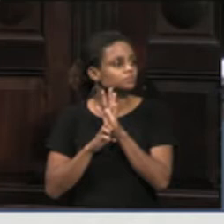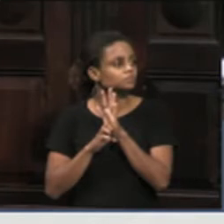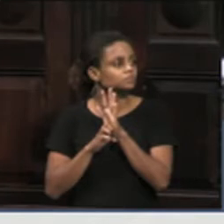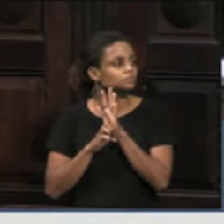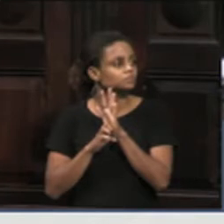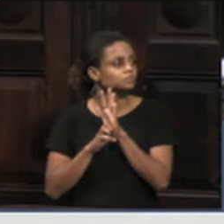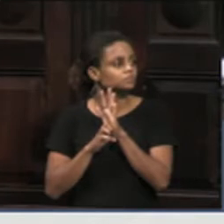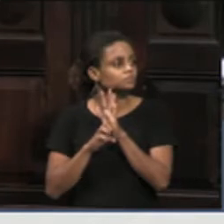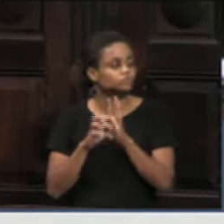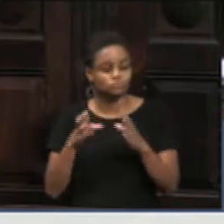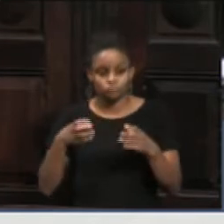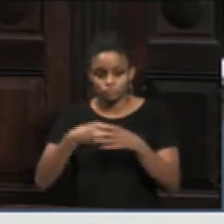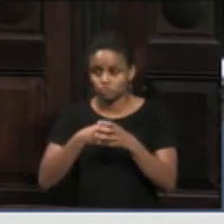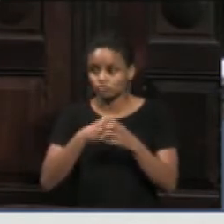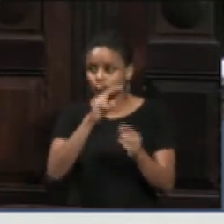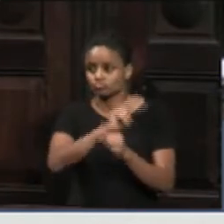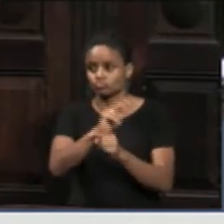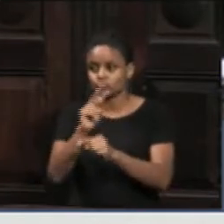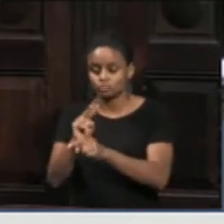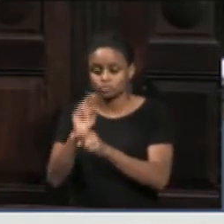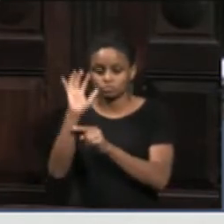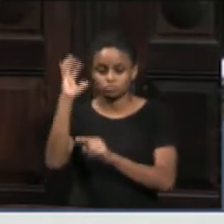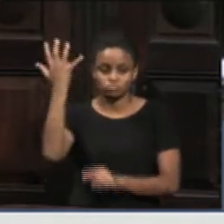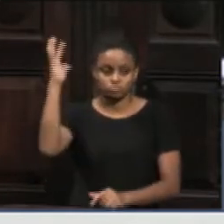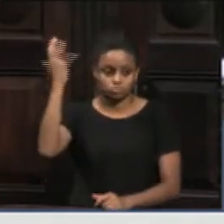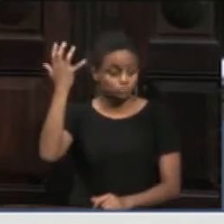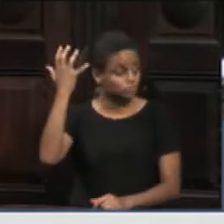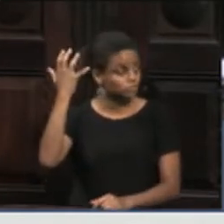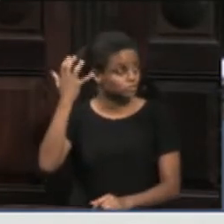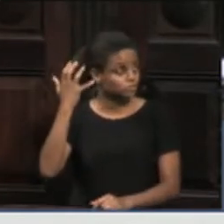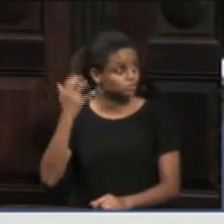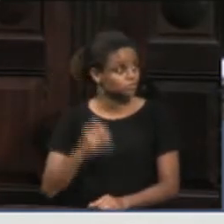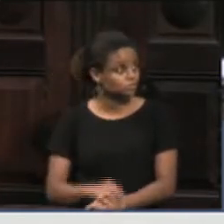Não de tem Defesa emenda? do Meio Ambiente. Tem emenda?